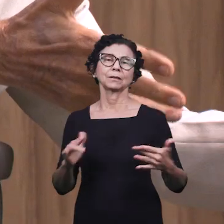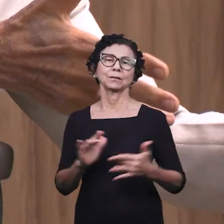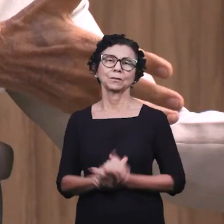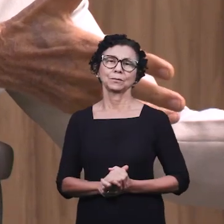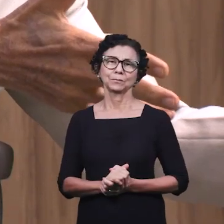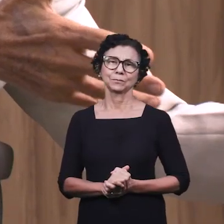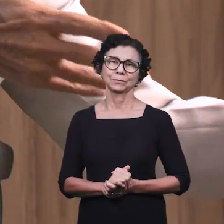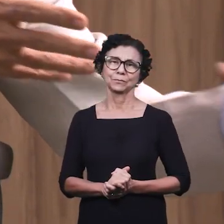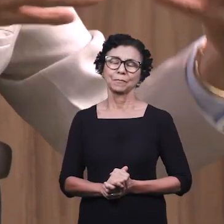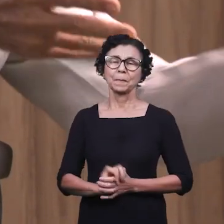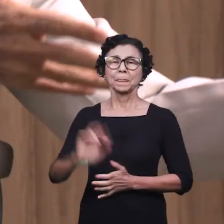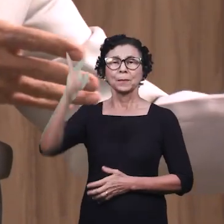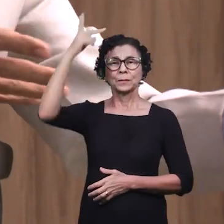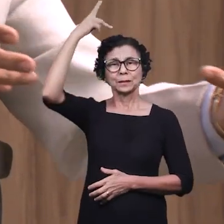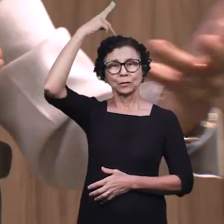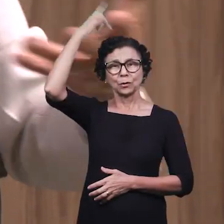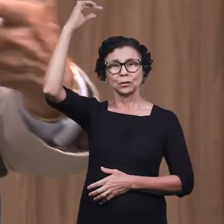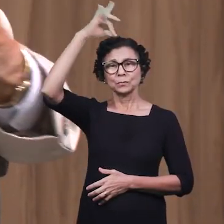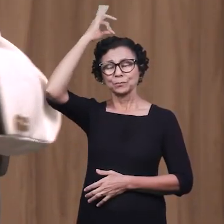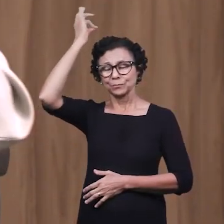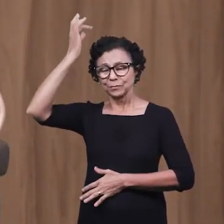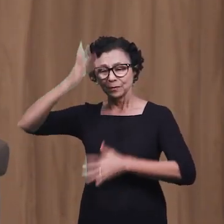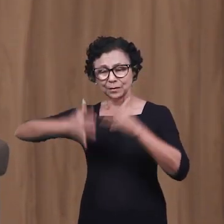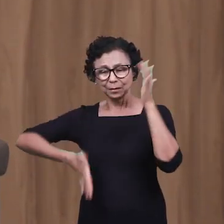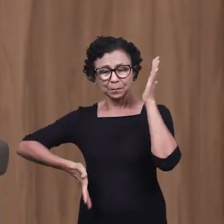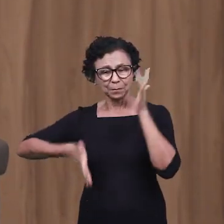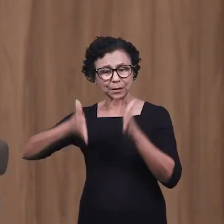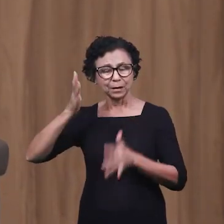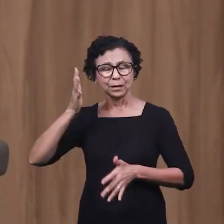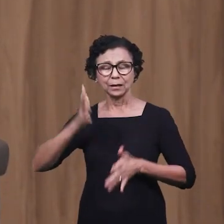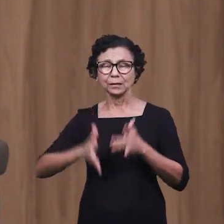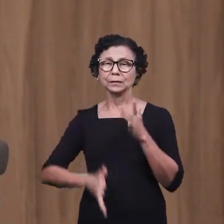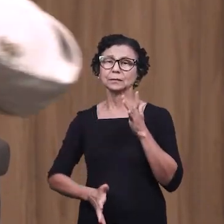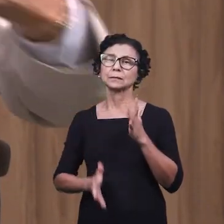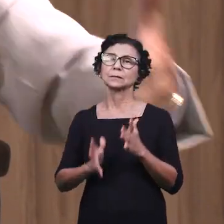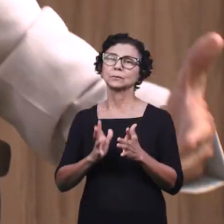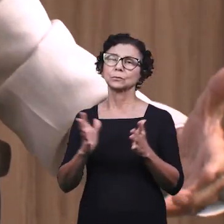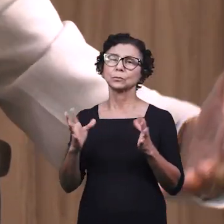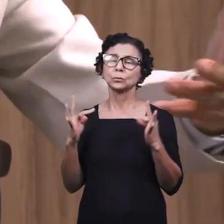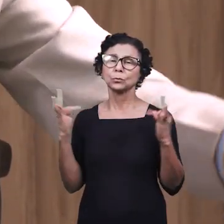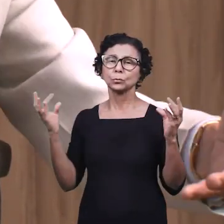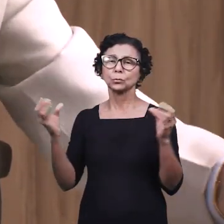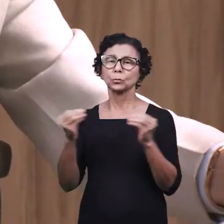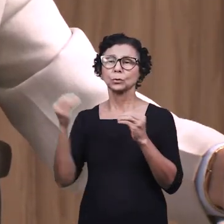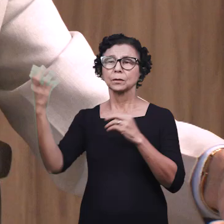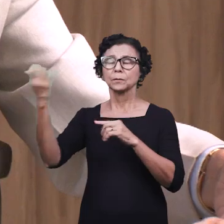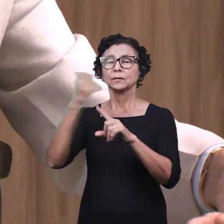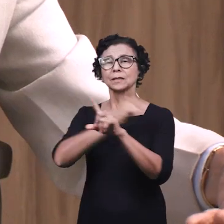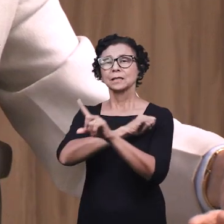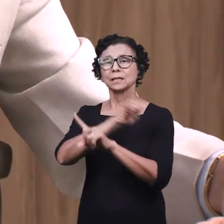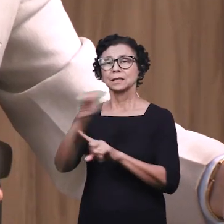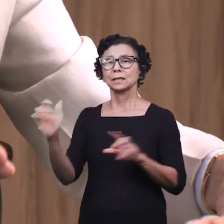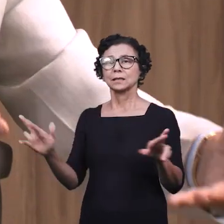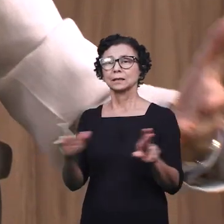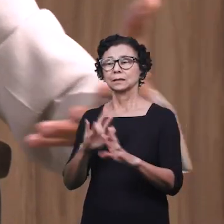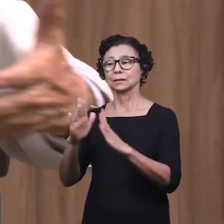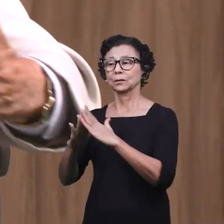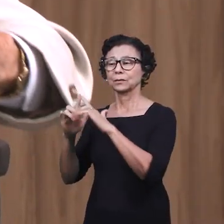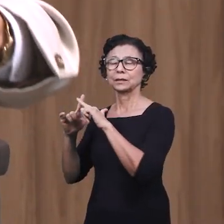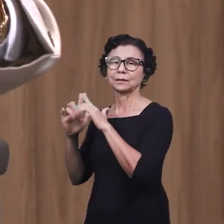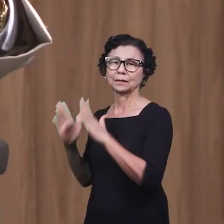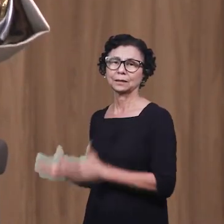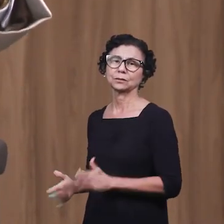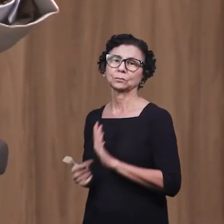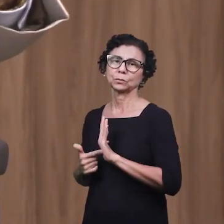Espírito Santo lá no Pentecostes e toda a orientação profética para a igreja